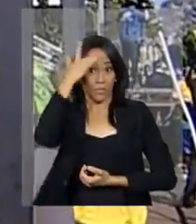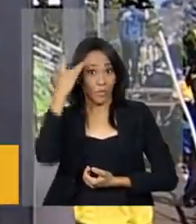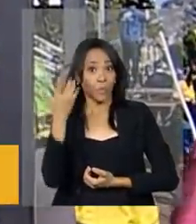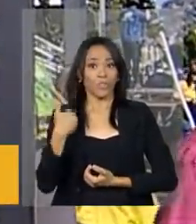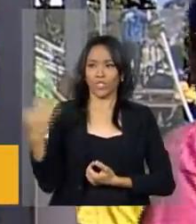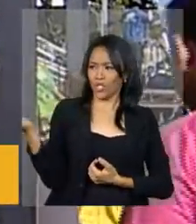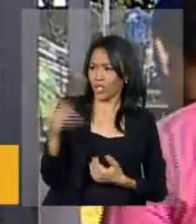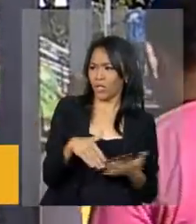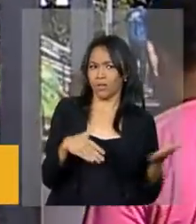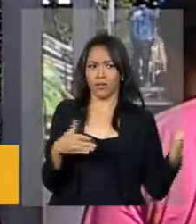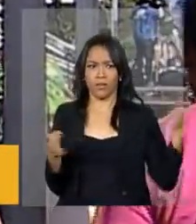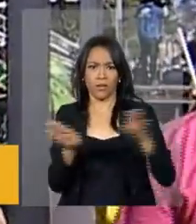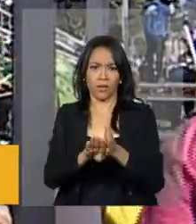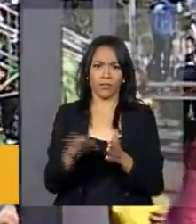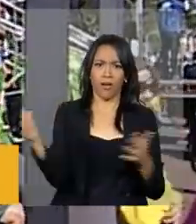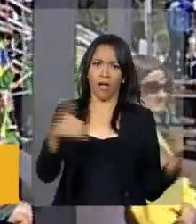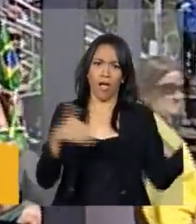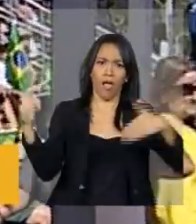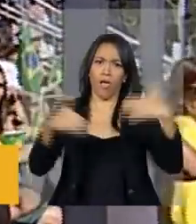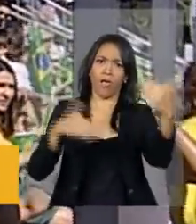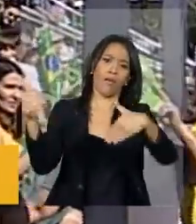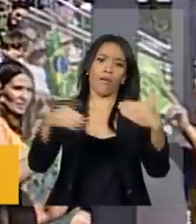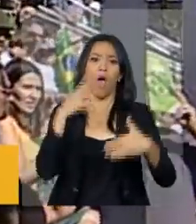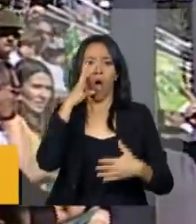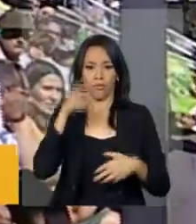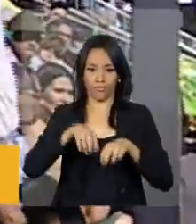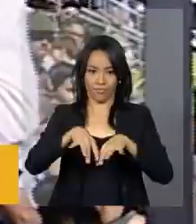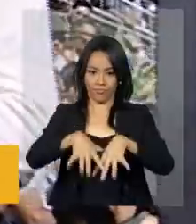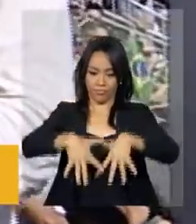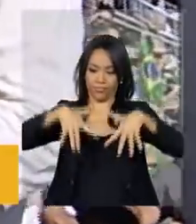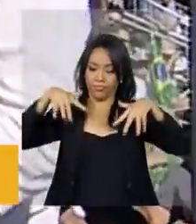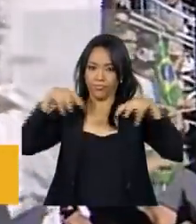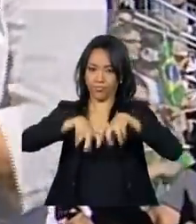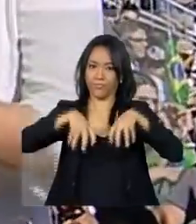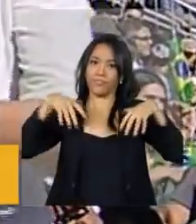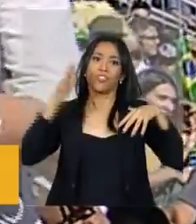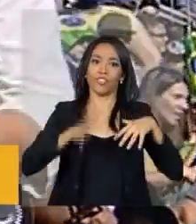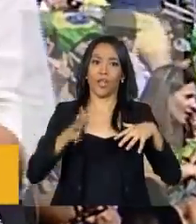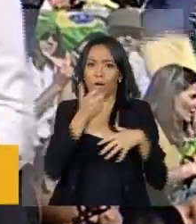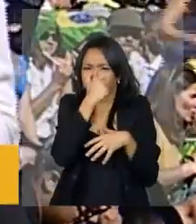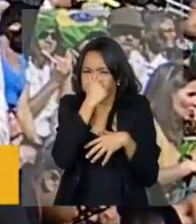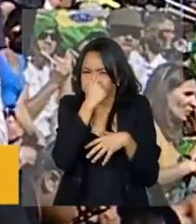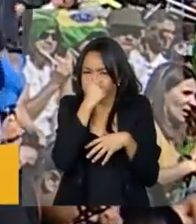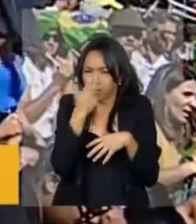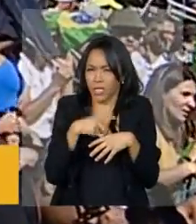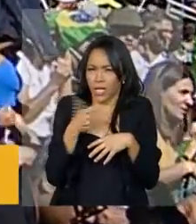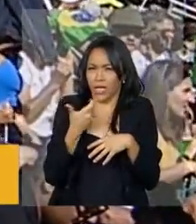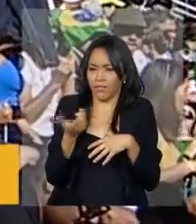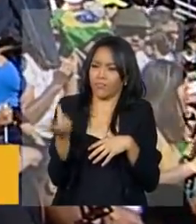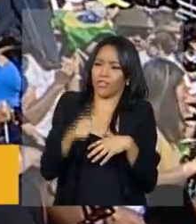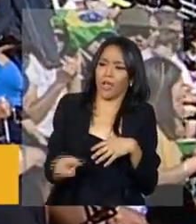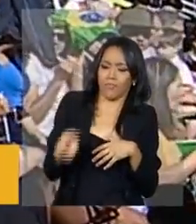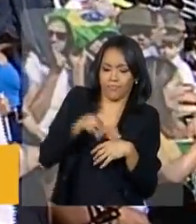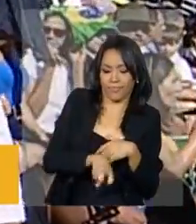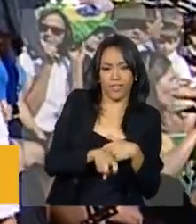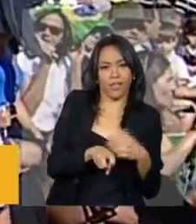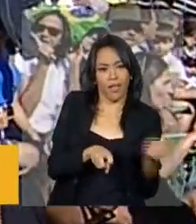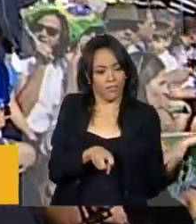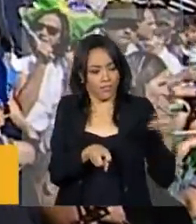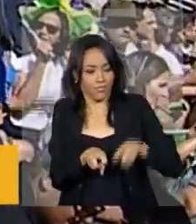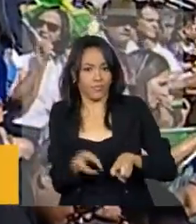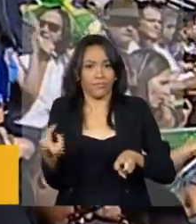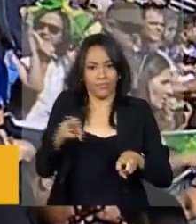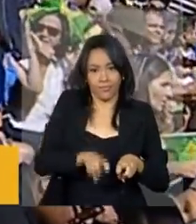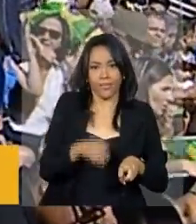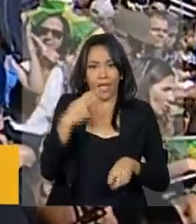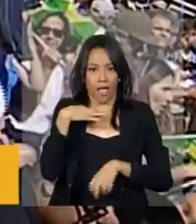continua chegando. Essa arquibancada que eu estou aqui, como eu já disse antes, já está lotada, mas ainda dá espaço para algumas pessoas que estiverem